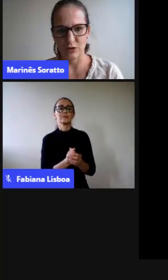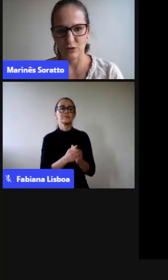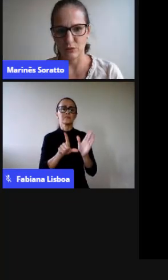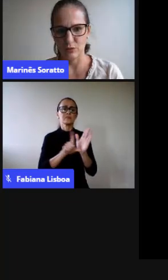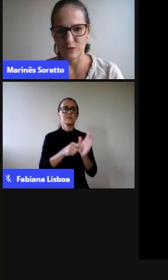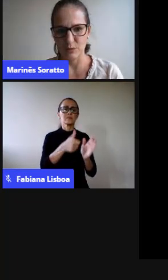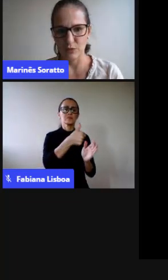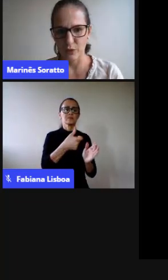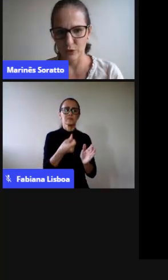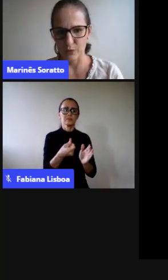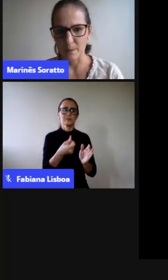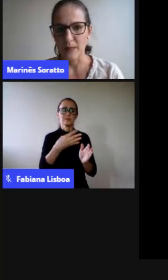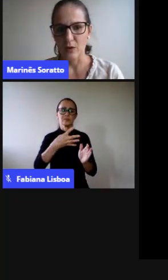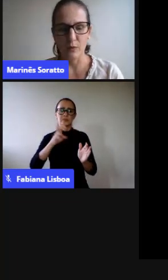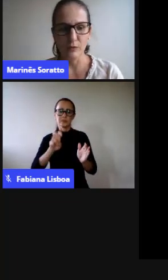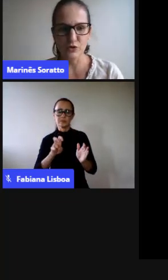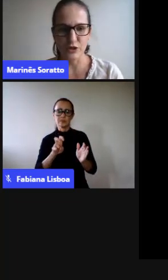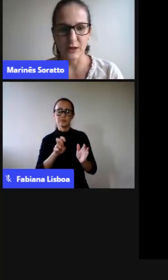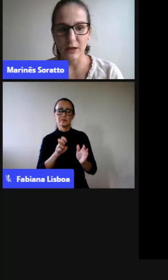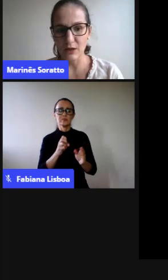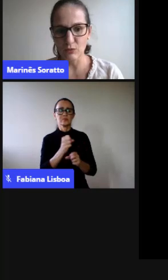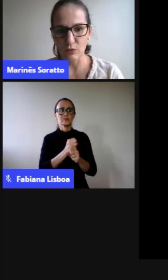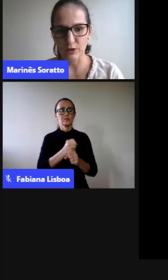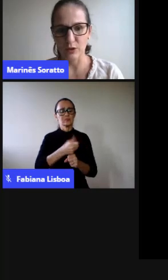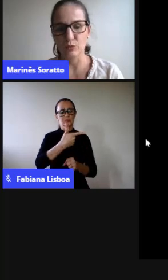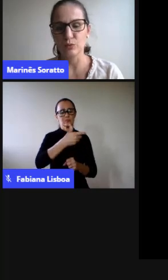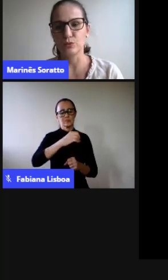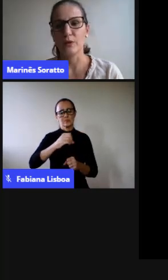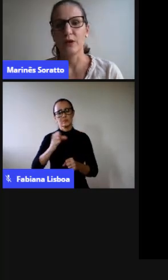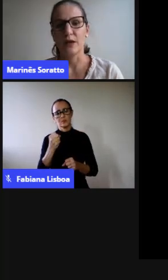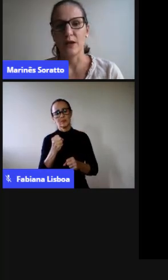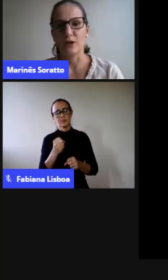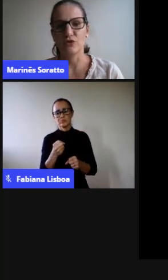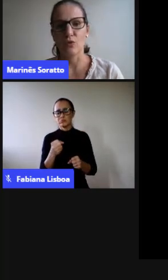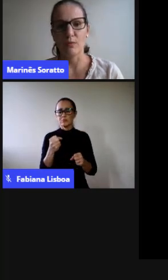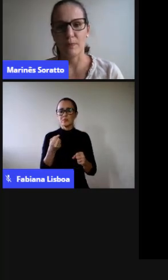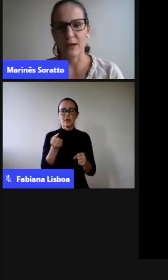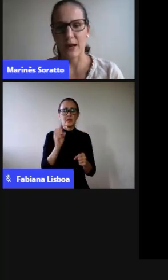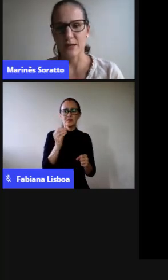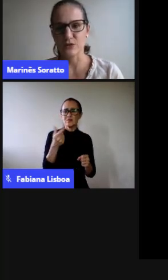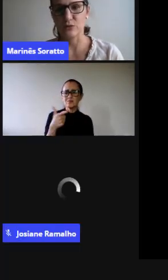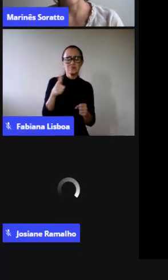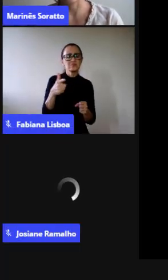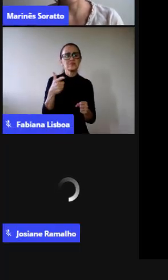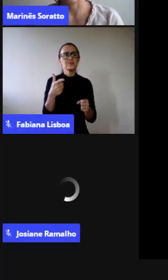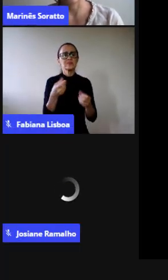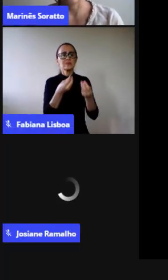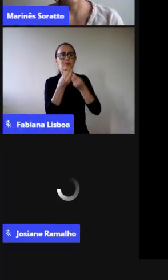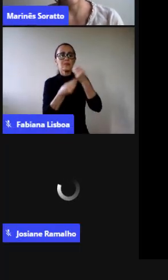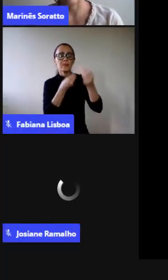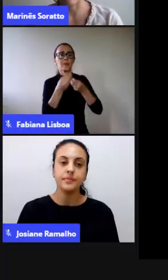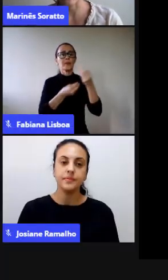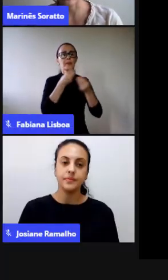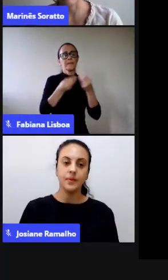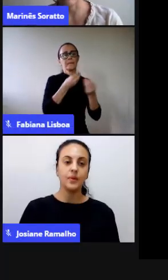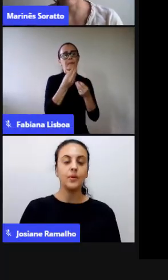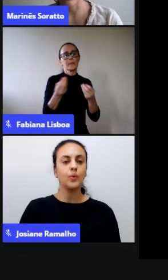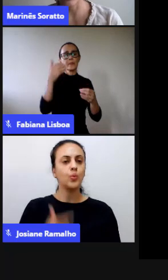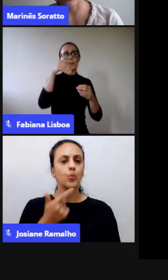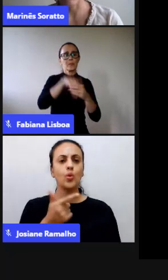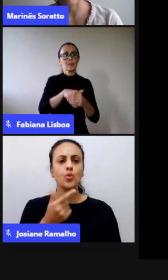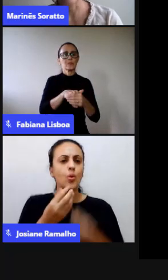11.645 de 2008, como não tinha nenhum conteúdo de como aplicar isso na